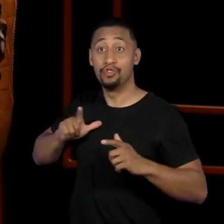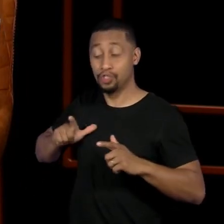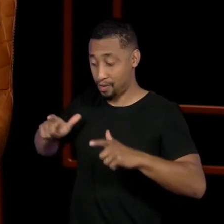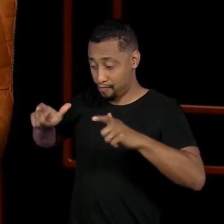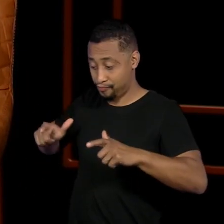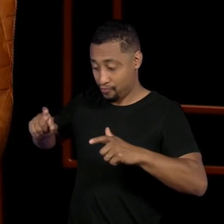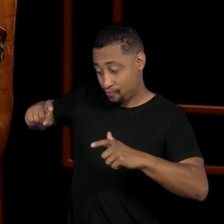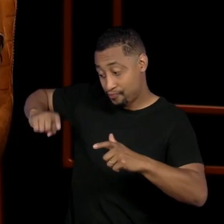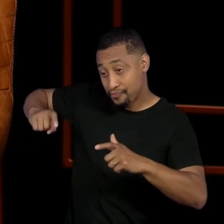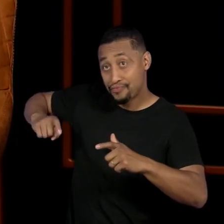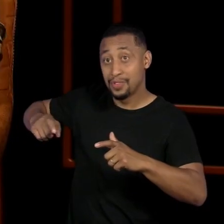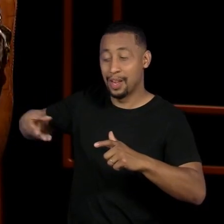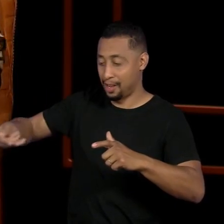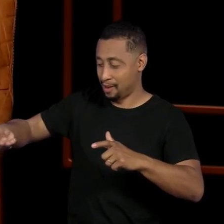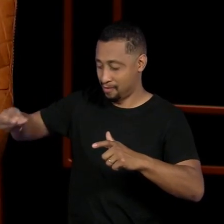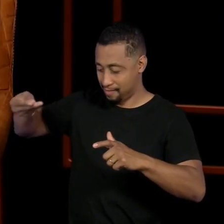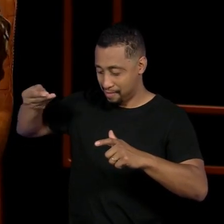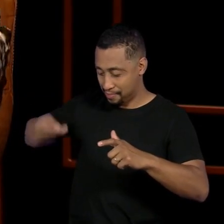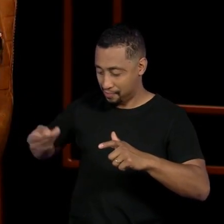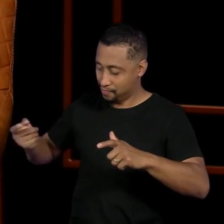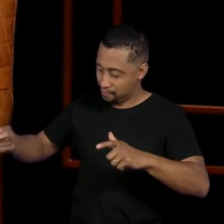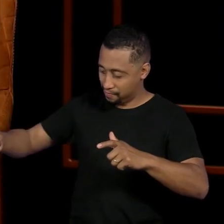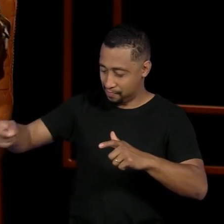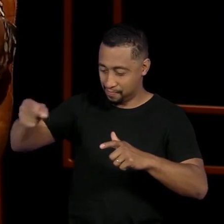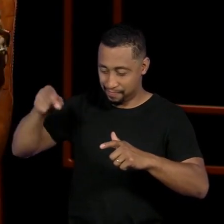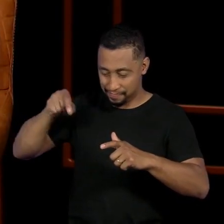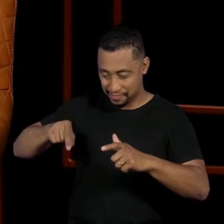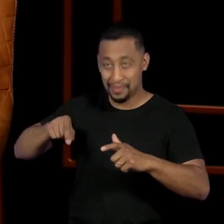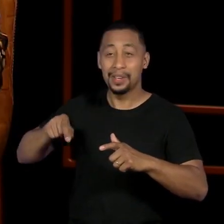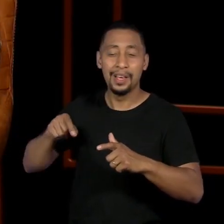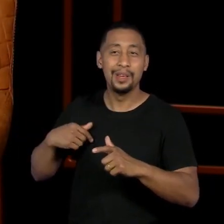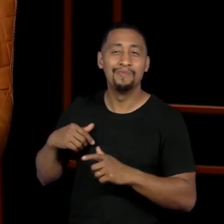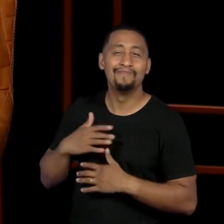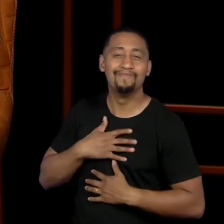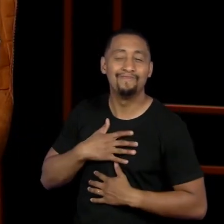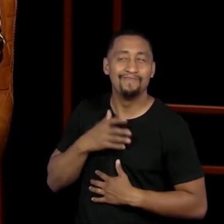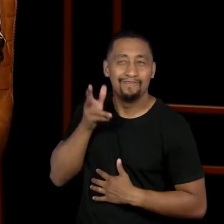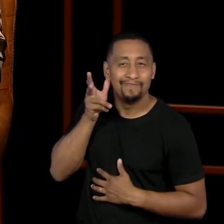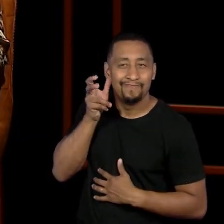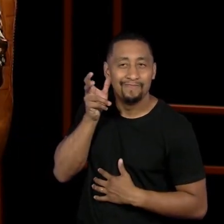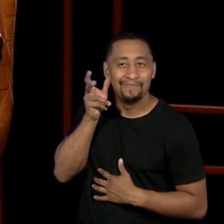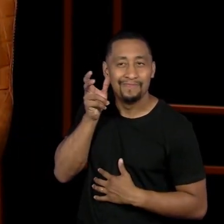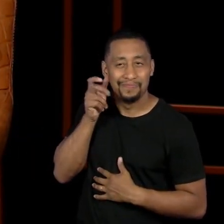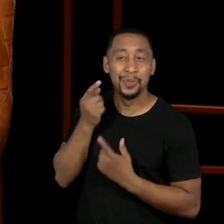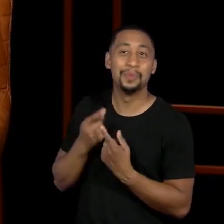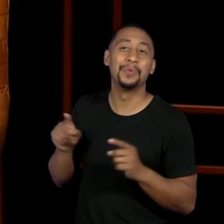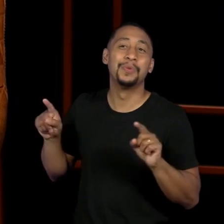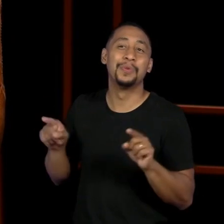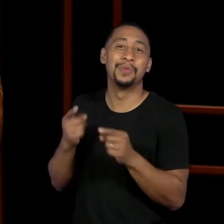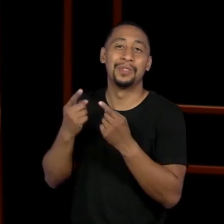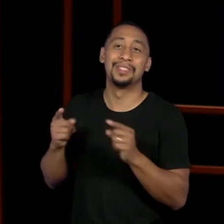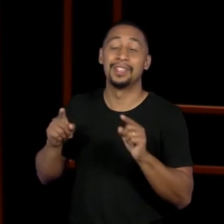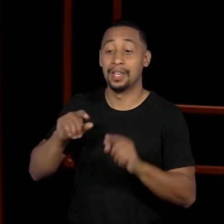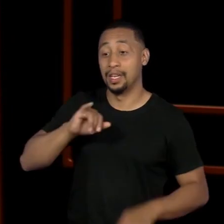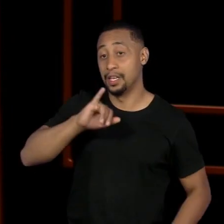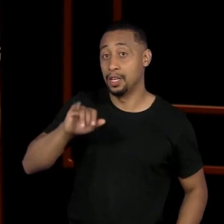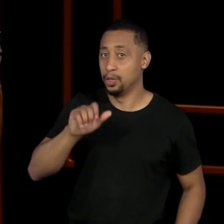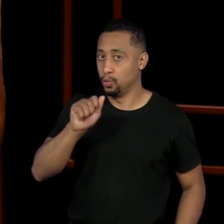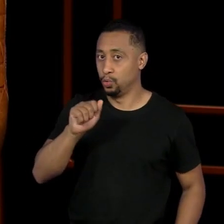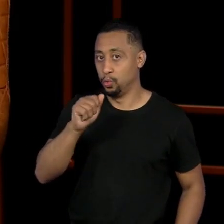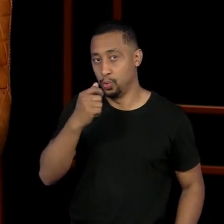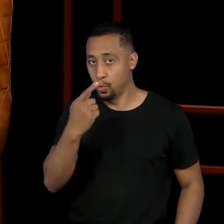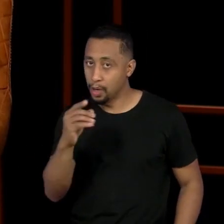pai chegava e trazia tudo, João Gilberto, Tom Jobim, tudo, os primeiros discos de Caetano, do Tropical. Então